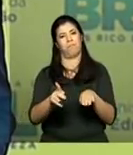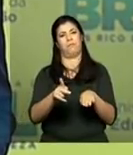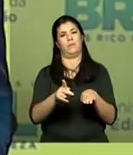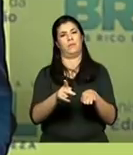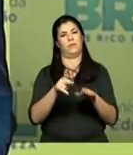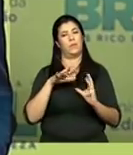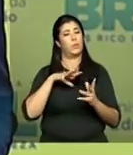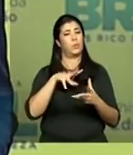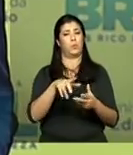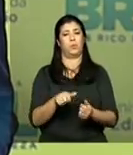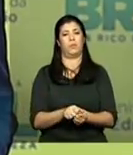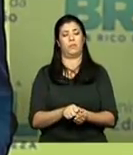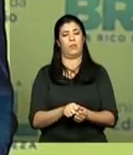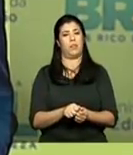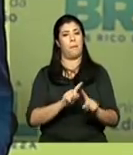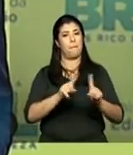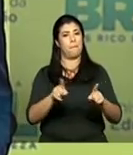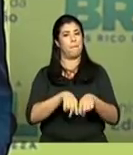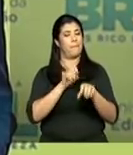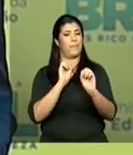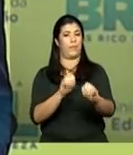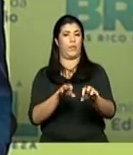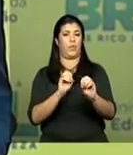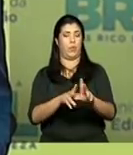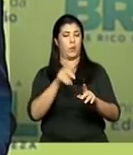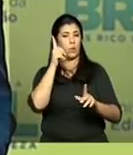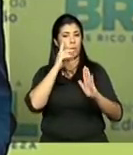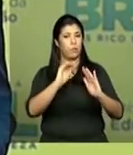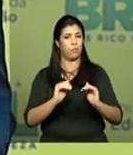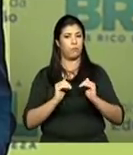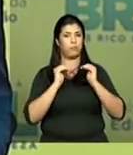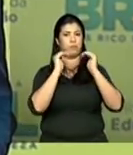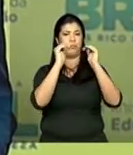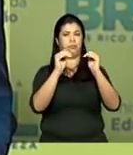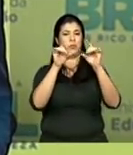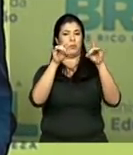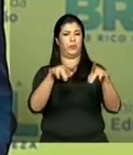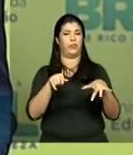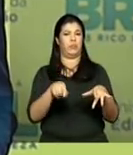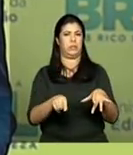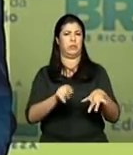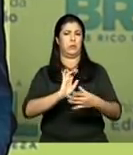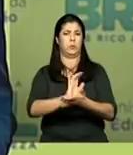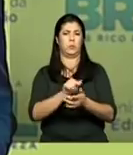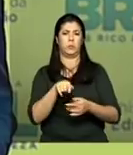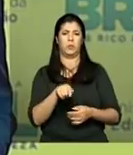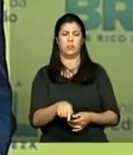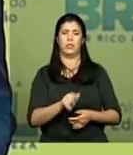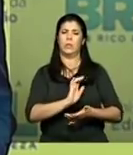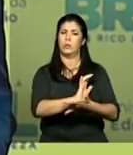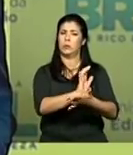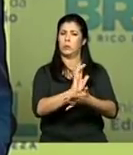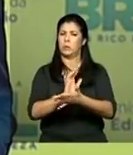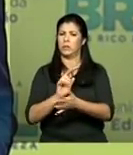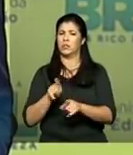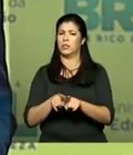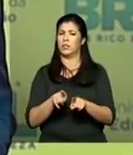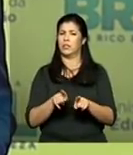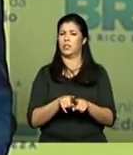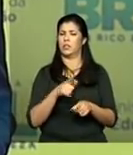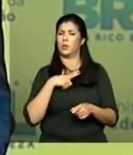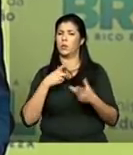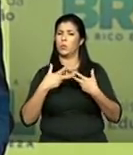Somente através da educação é possível superar este quadro injusto que oprime e